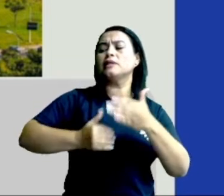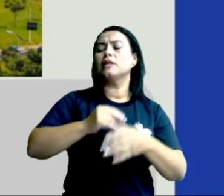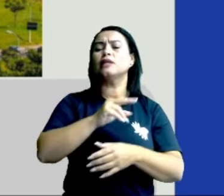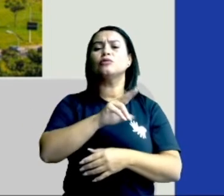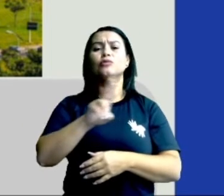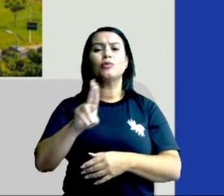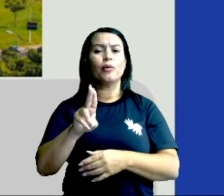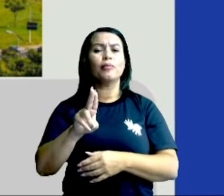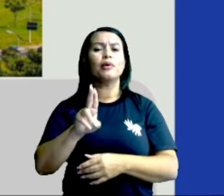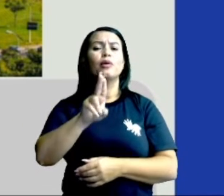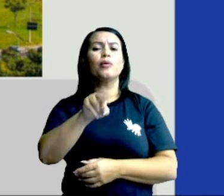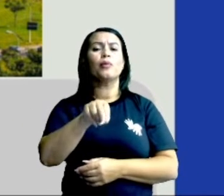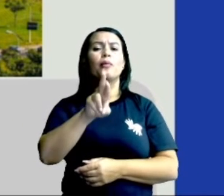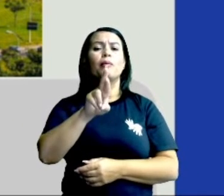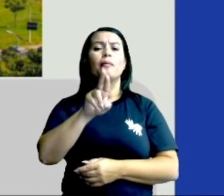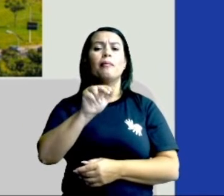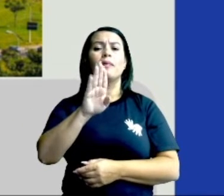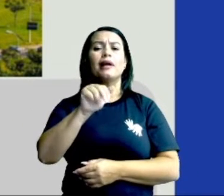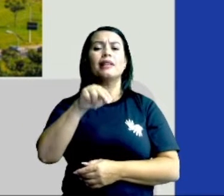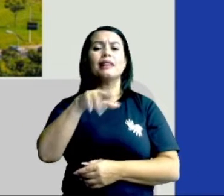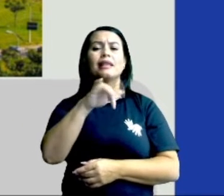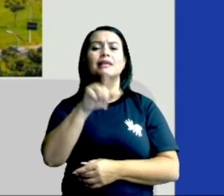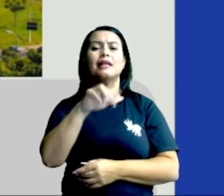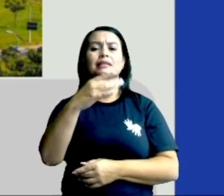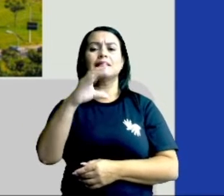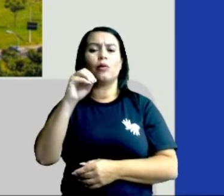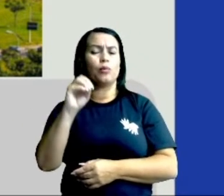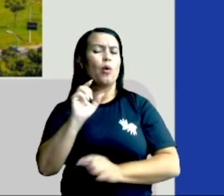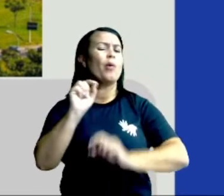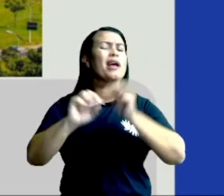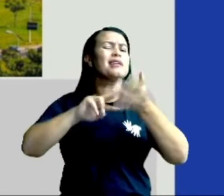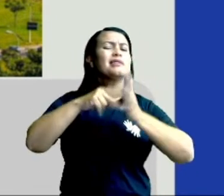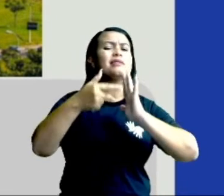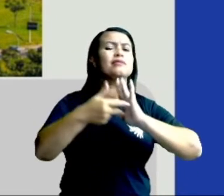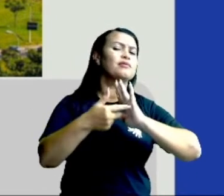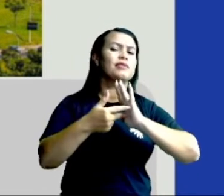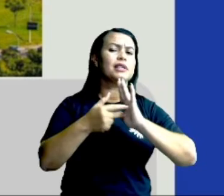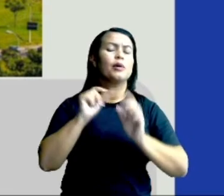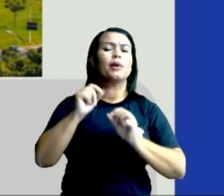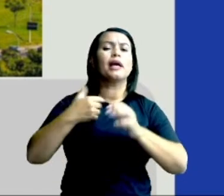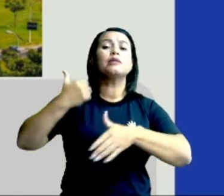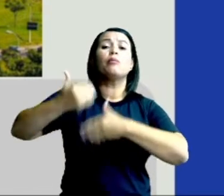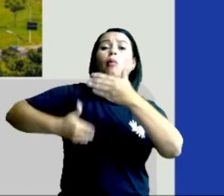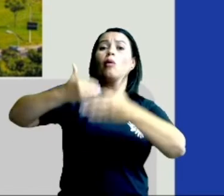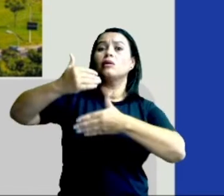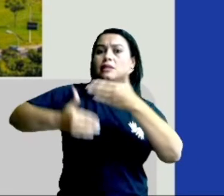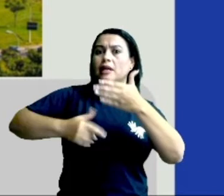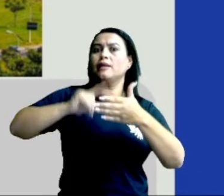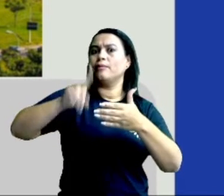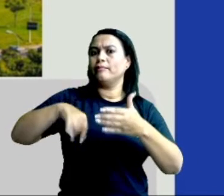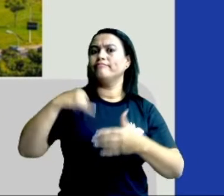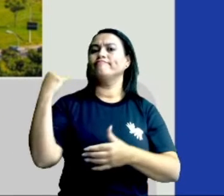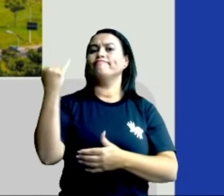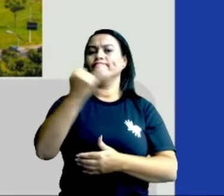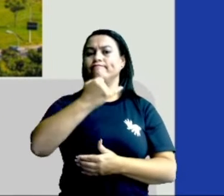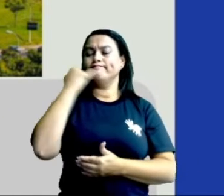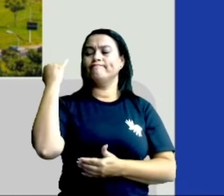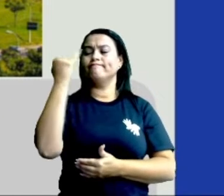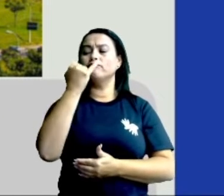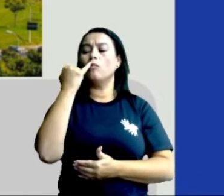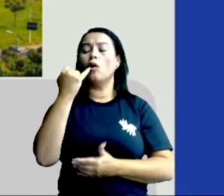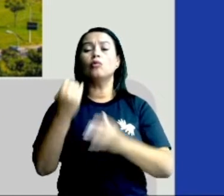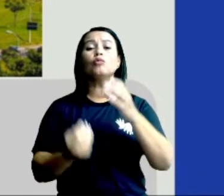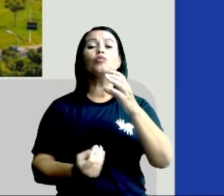de urbanização. E o que é essa urbanização, né? Esse processo ele é extremamente importante e ele